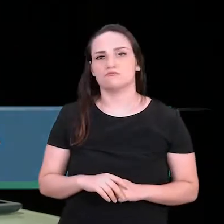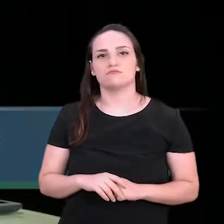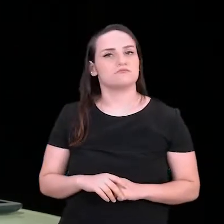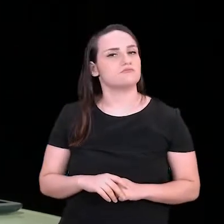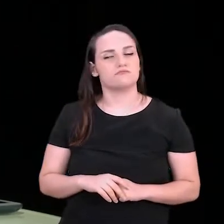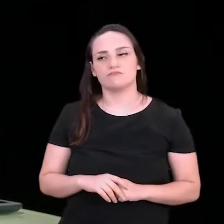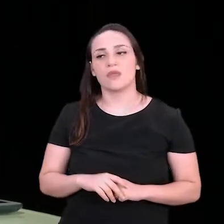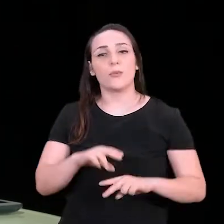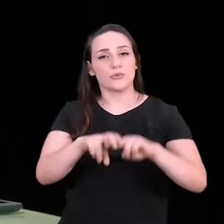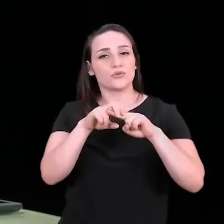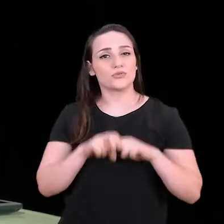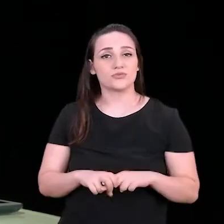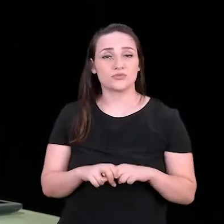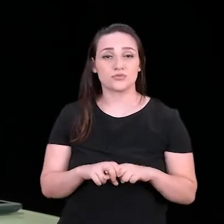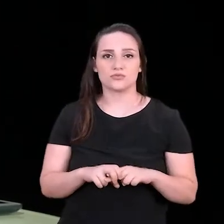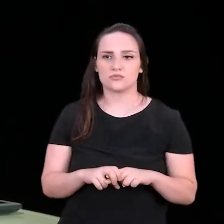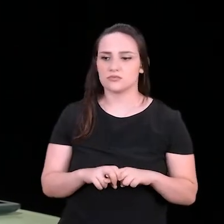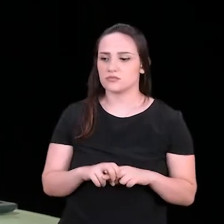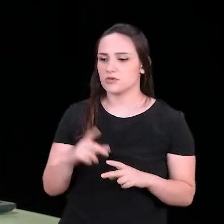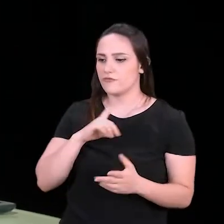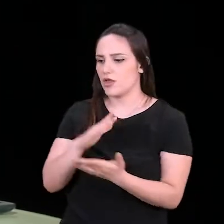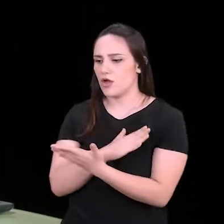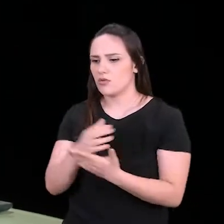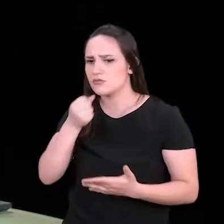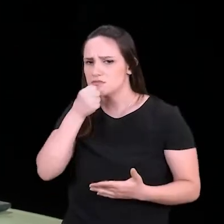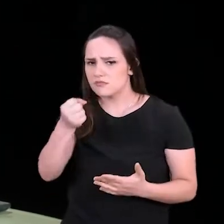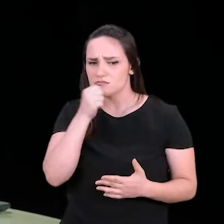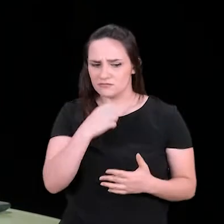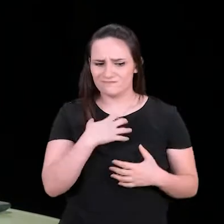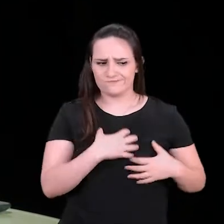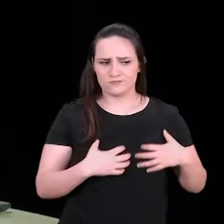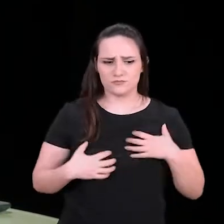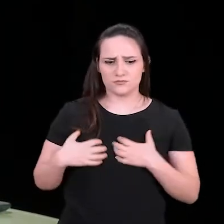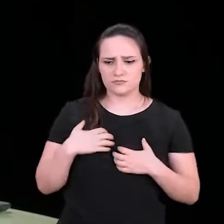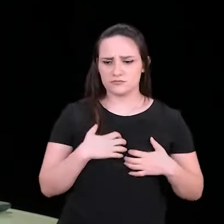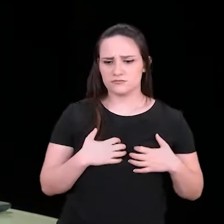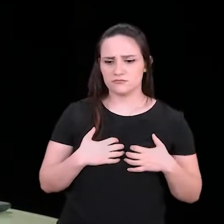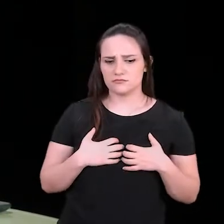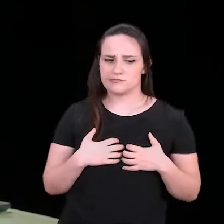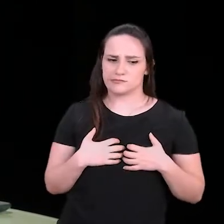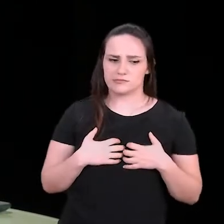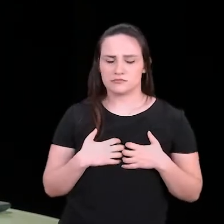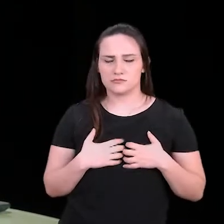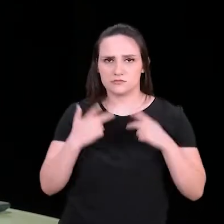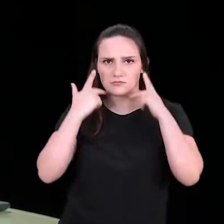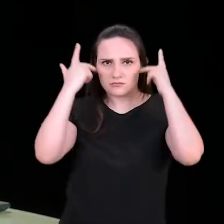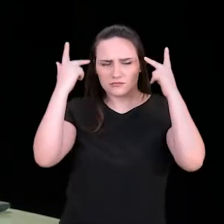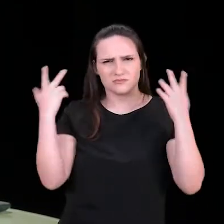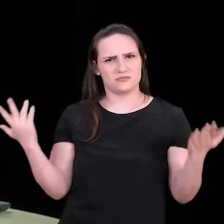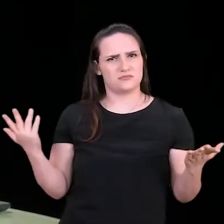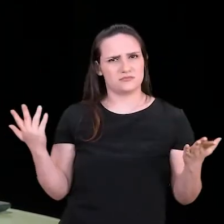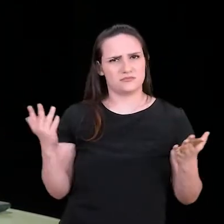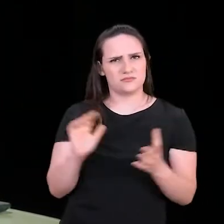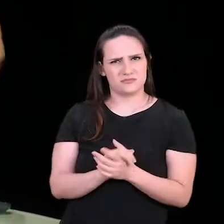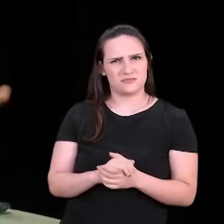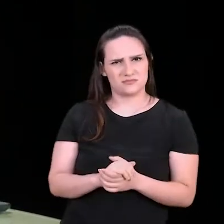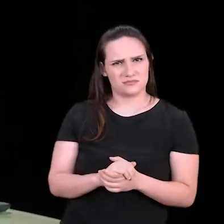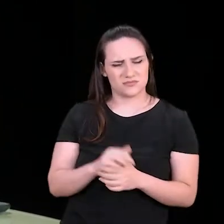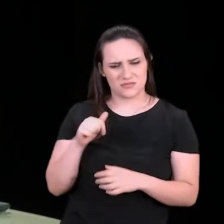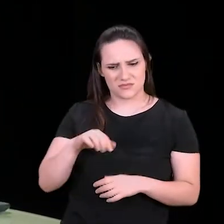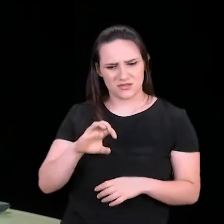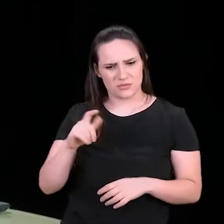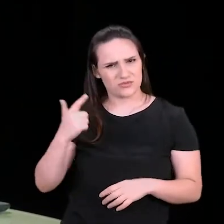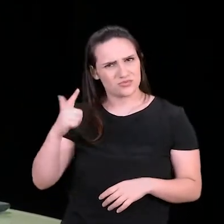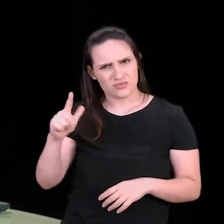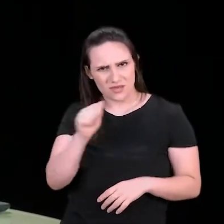aí, de certa forma, eu lembro que causou até um certo constrangimento entre os colegas de pesquisa da mesma área. Falei, puxa, mas lá